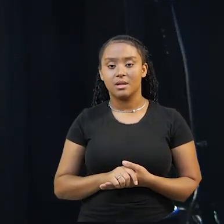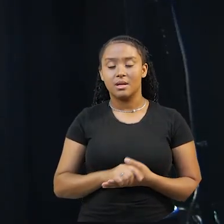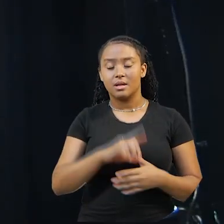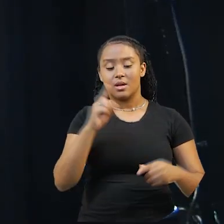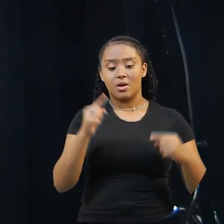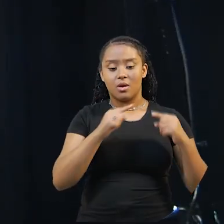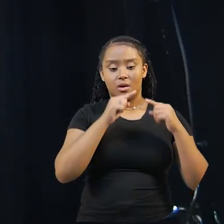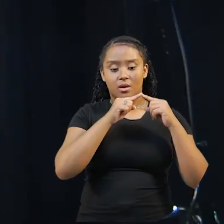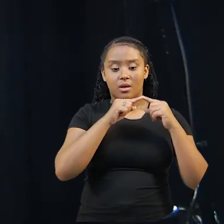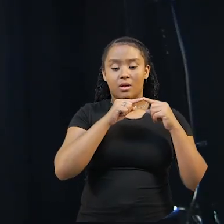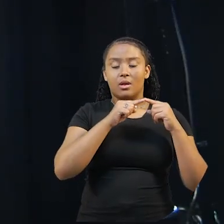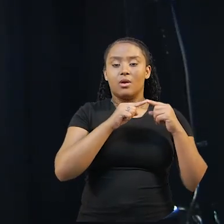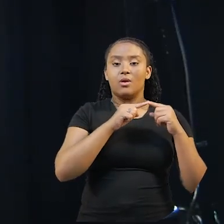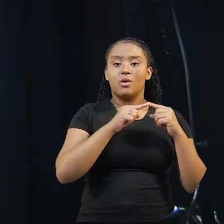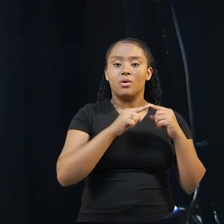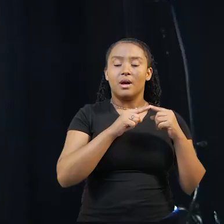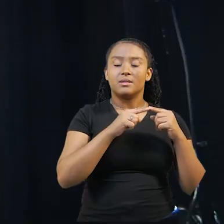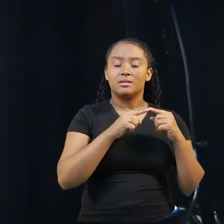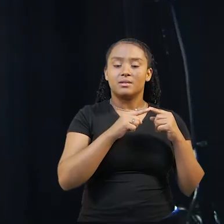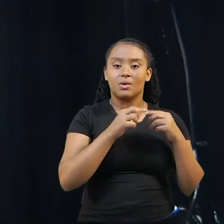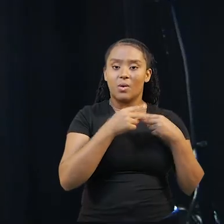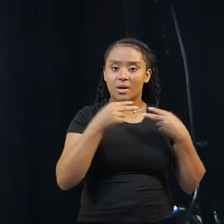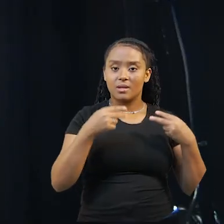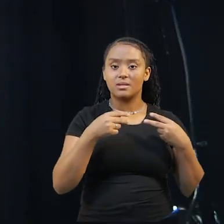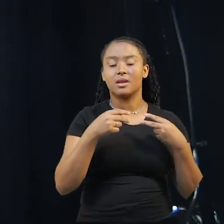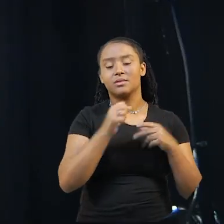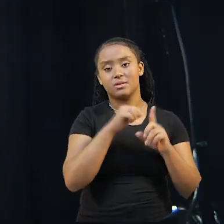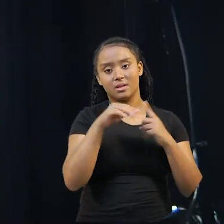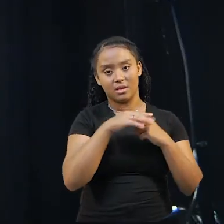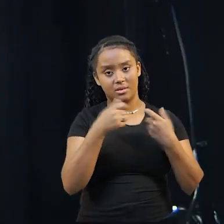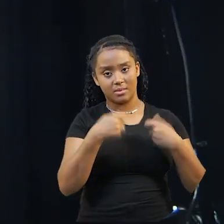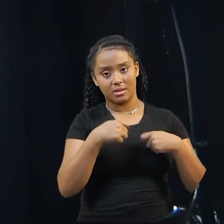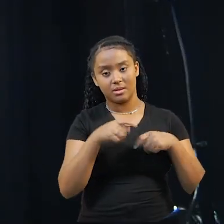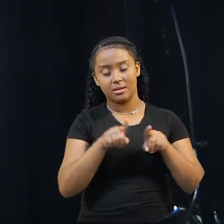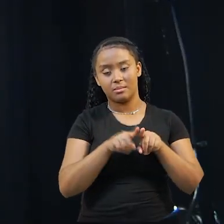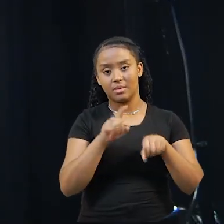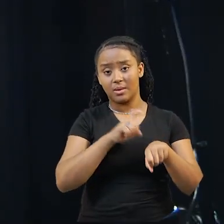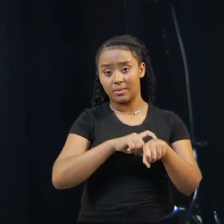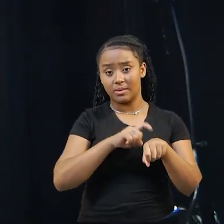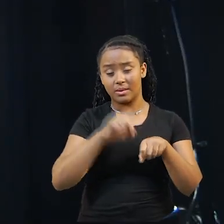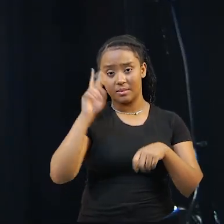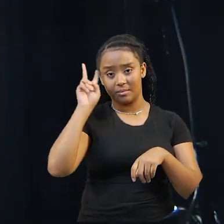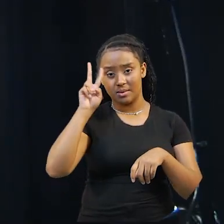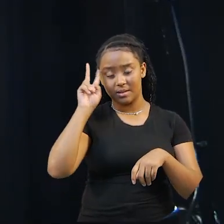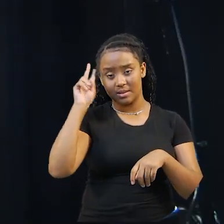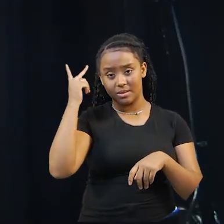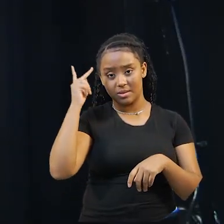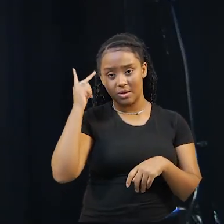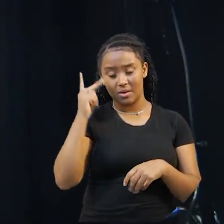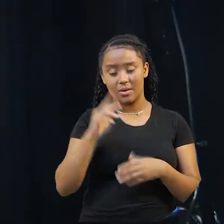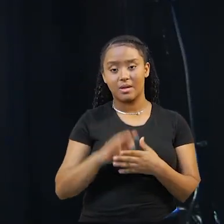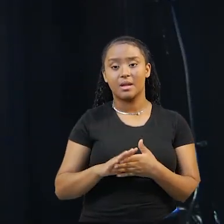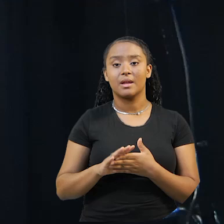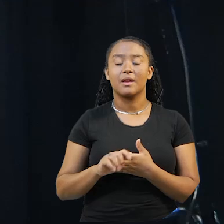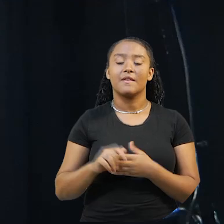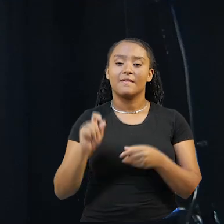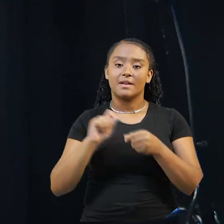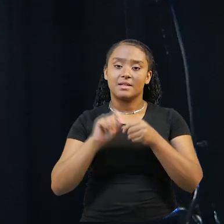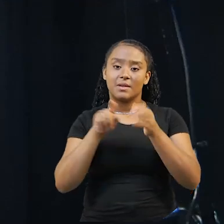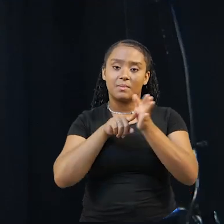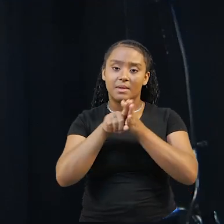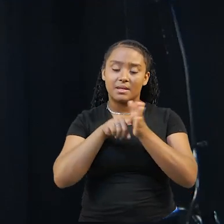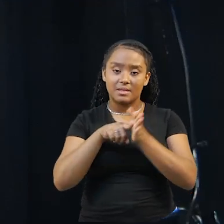sociedade. O tempo, né, que a gente viveu enquanto universidade, o tempo histórico, encastelados, fazendo pesquisa